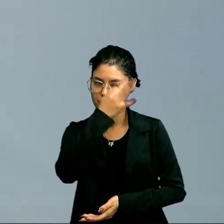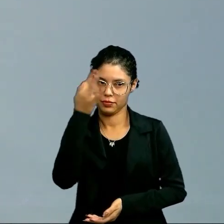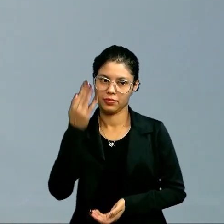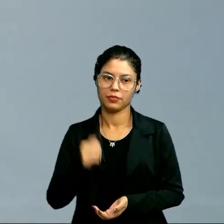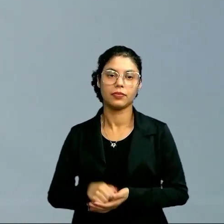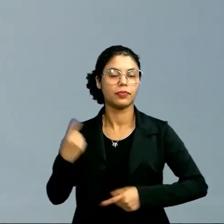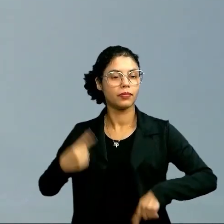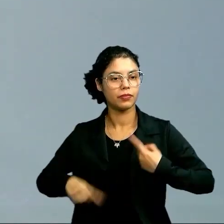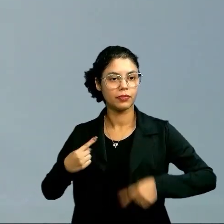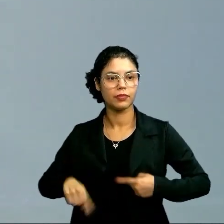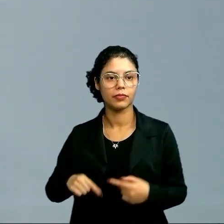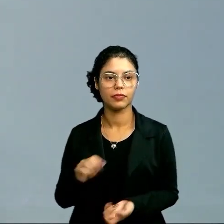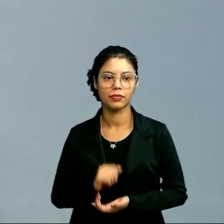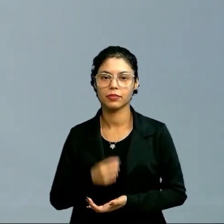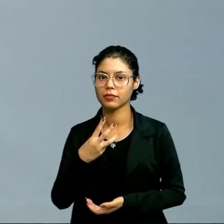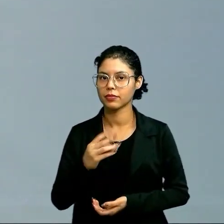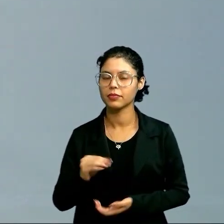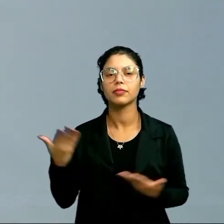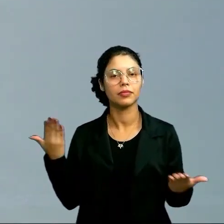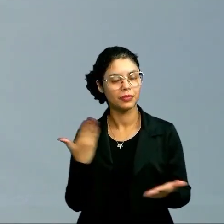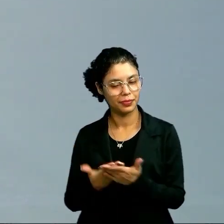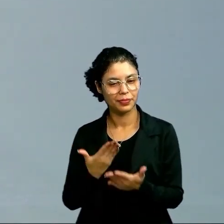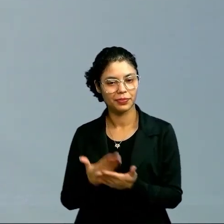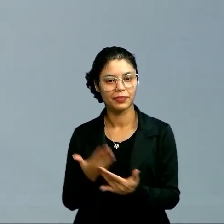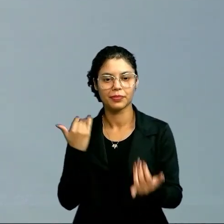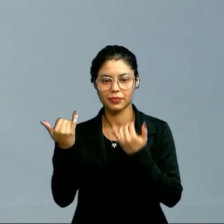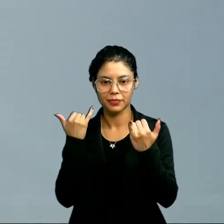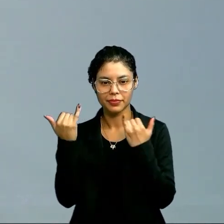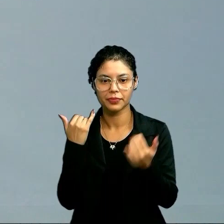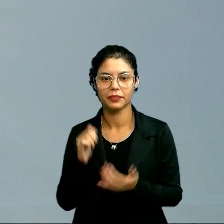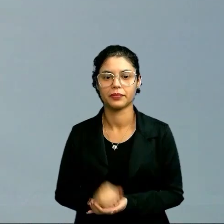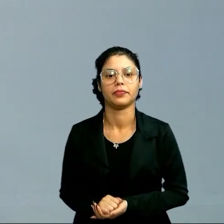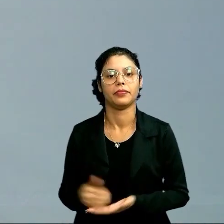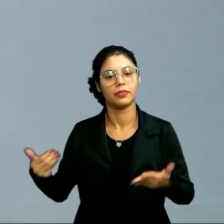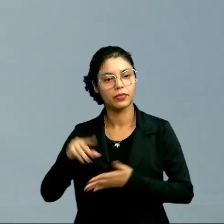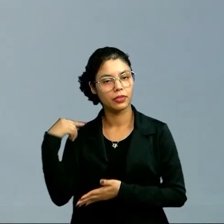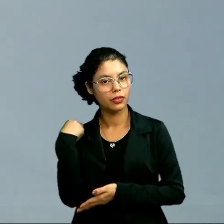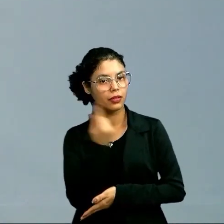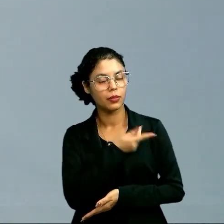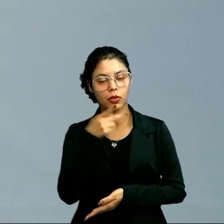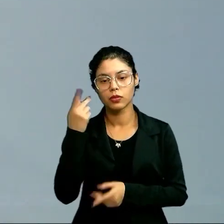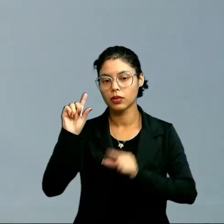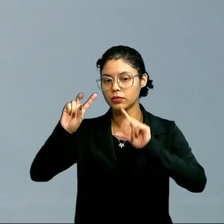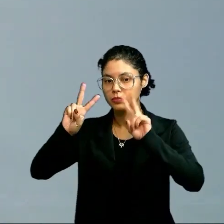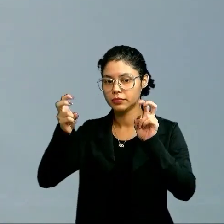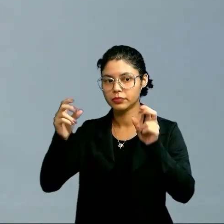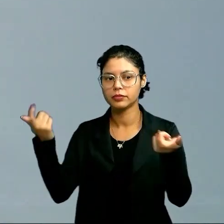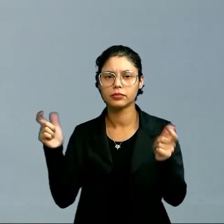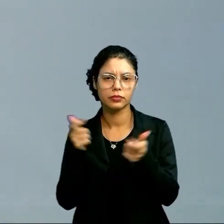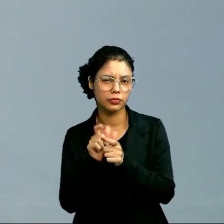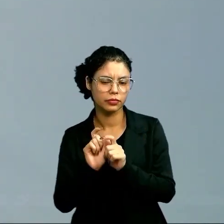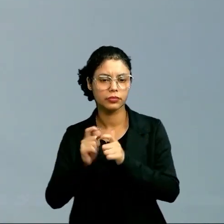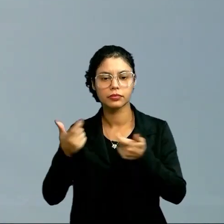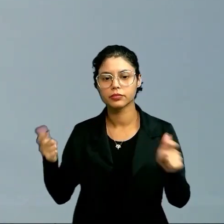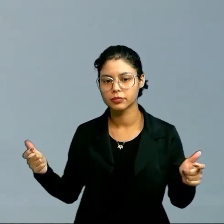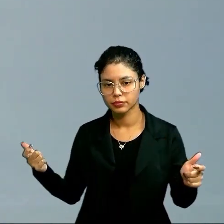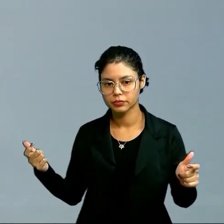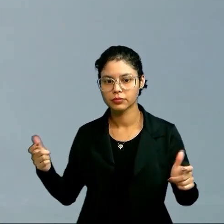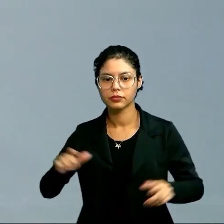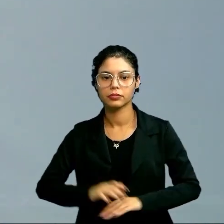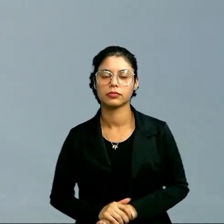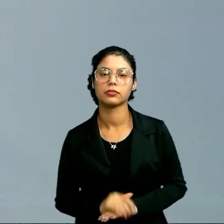filosofia política nessas 30 aulas que a gente programou. E hoje nós vamos falar sobre minorias e